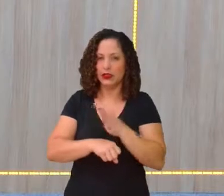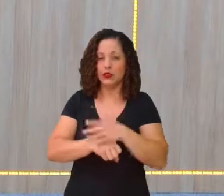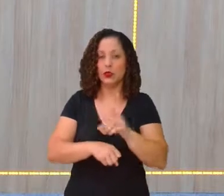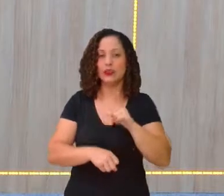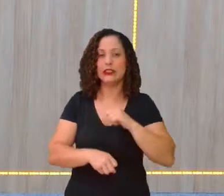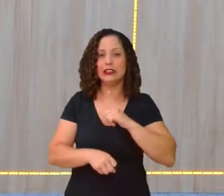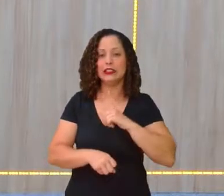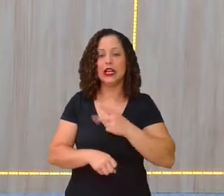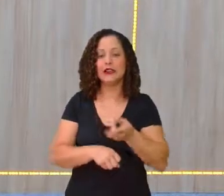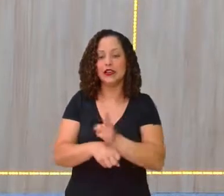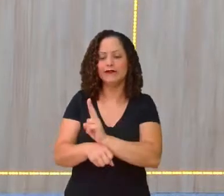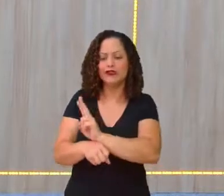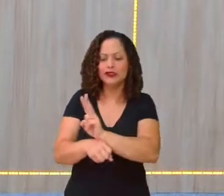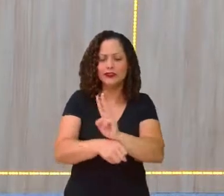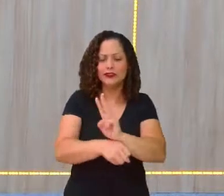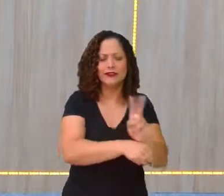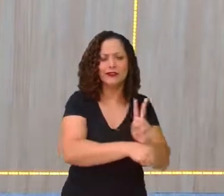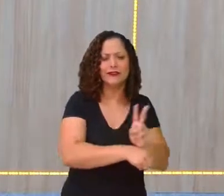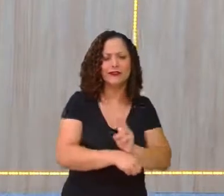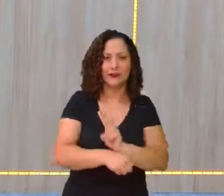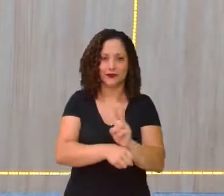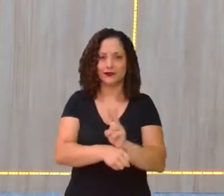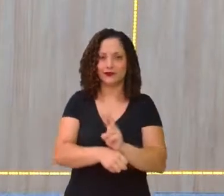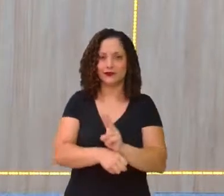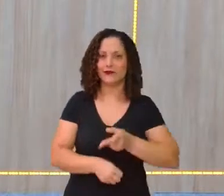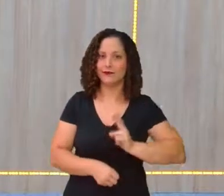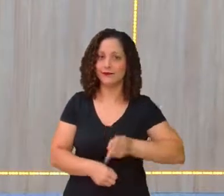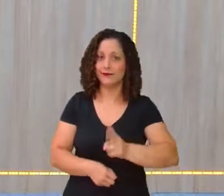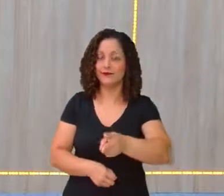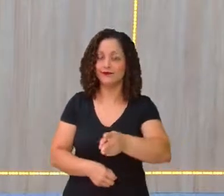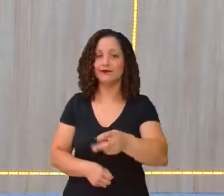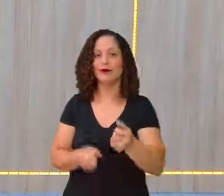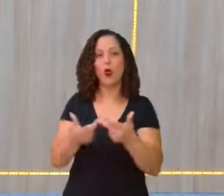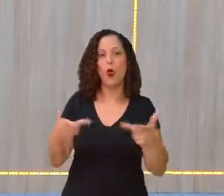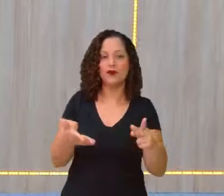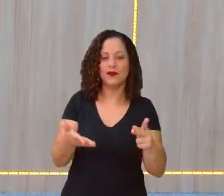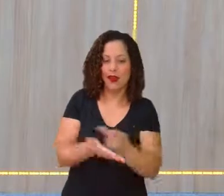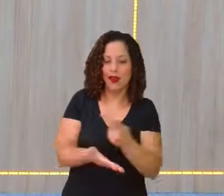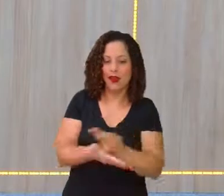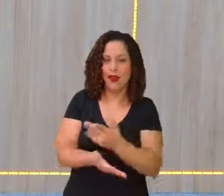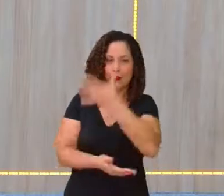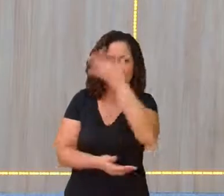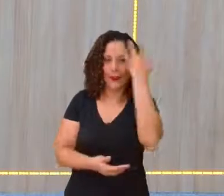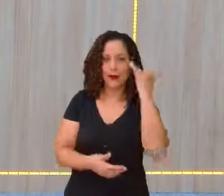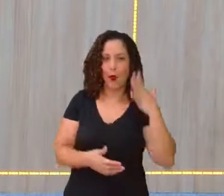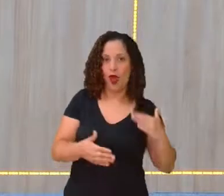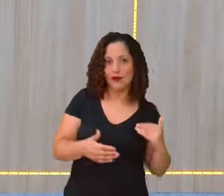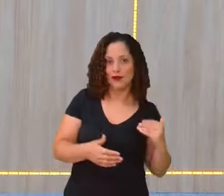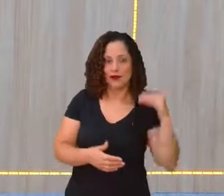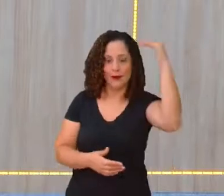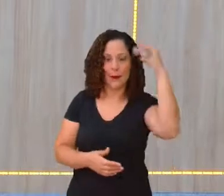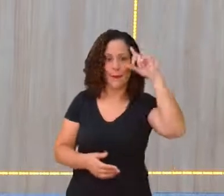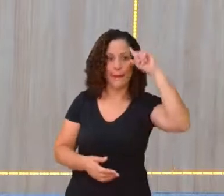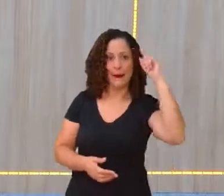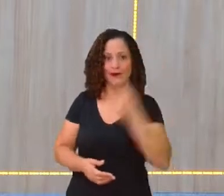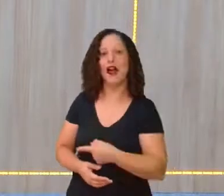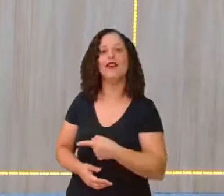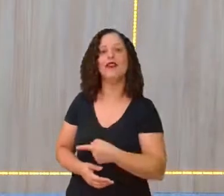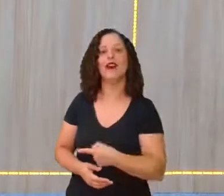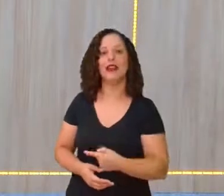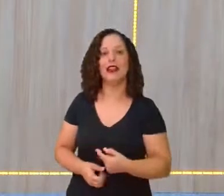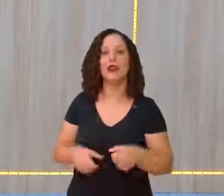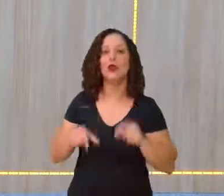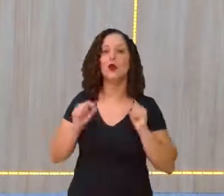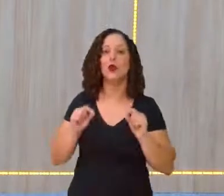essa fiscalização, digamos assim, né? Toda penalidade, uma pessoa mais graduada mandava a gente pagar